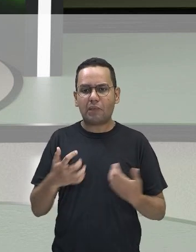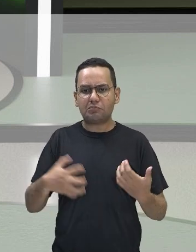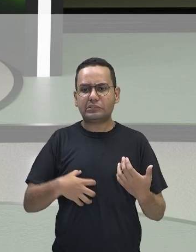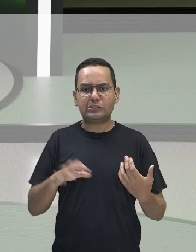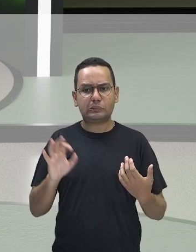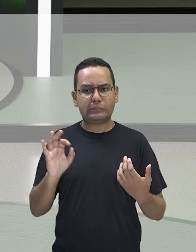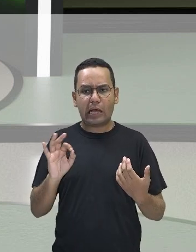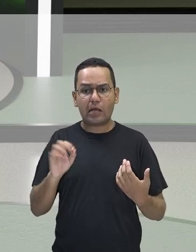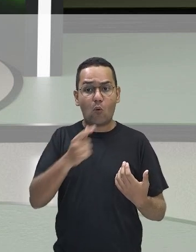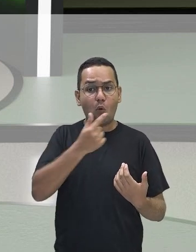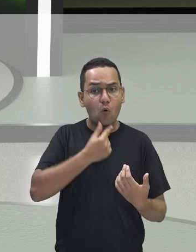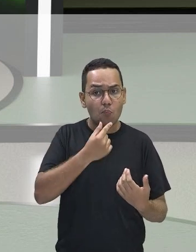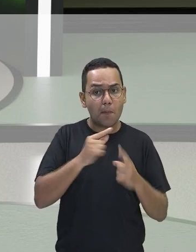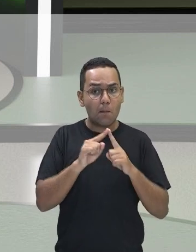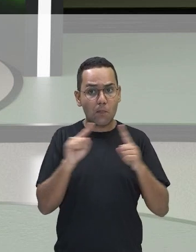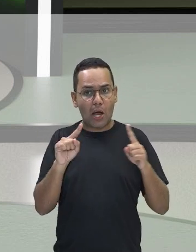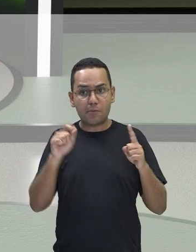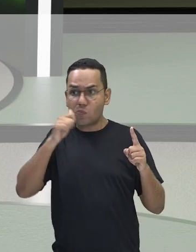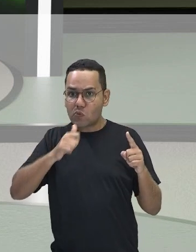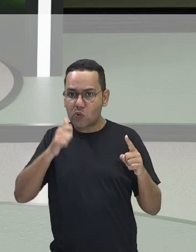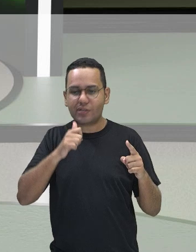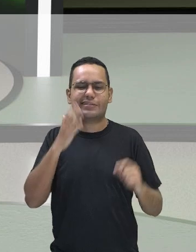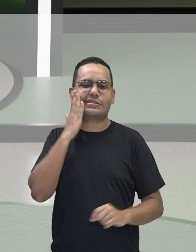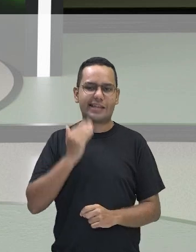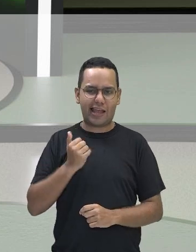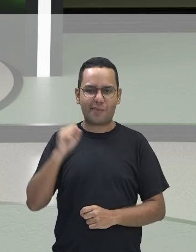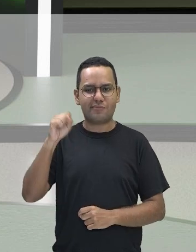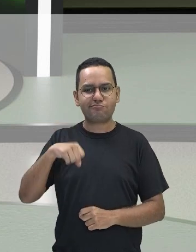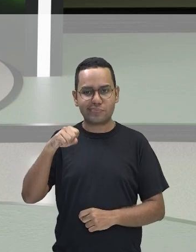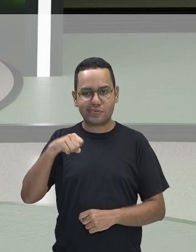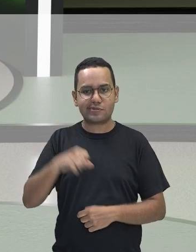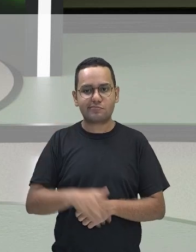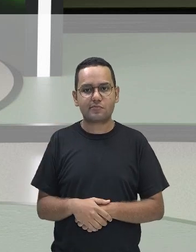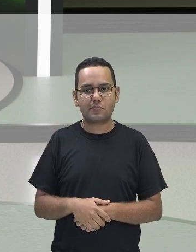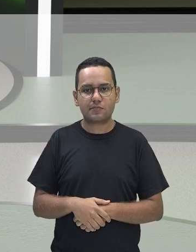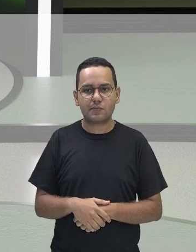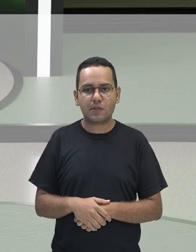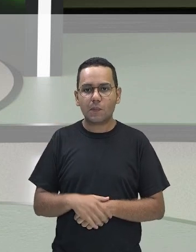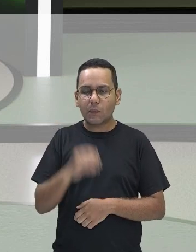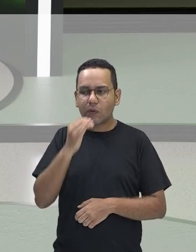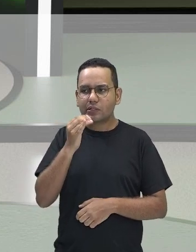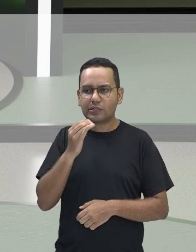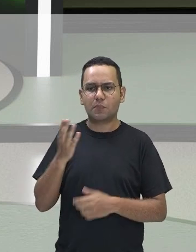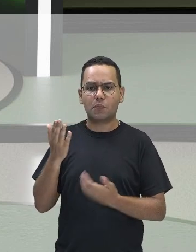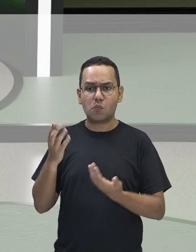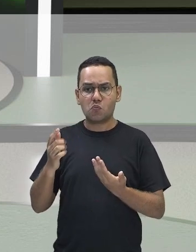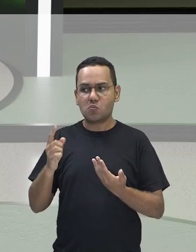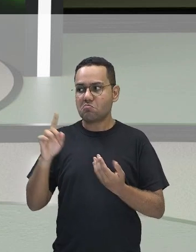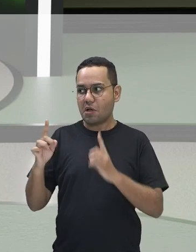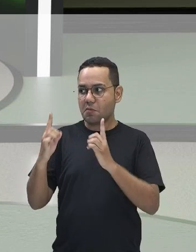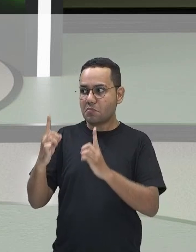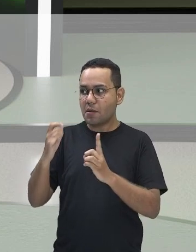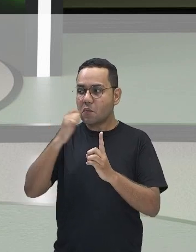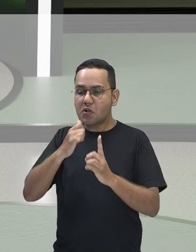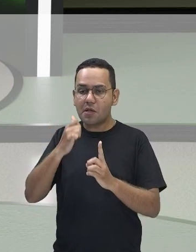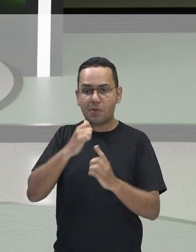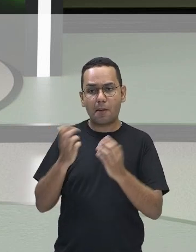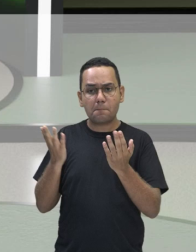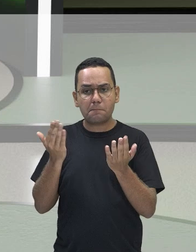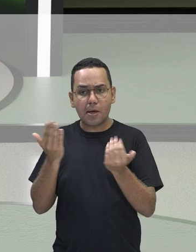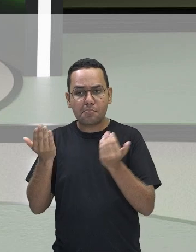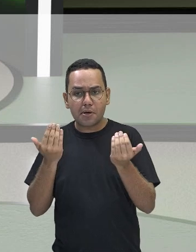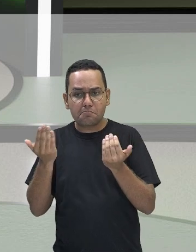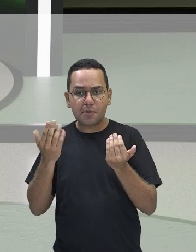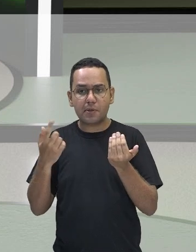menstruais. Mas as mulheres, elas sabem, quando uma mulher conversando com a outra, ela vai dizer, olha, uma dor de intensidade de